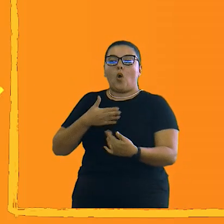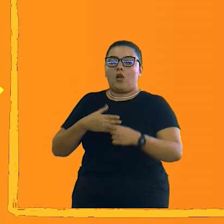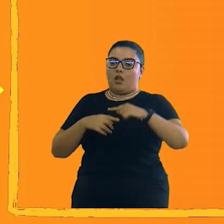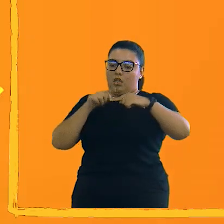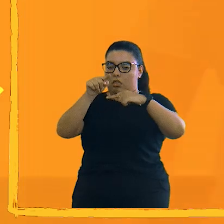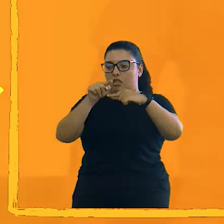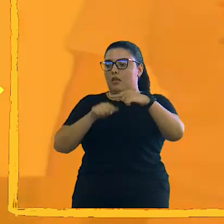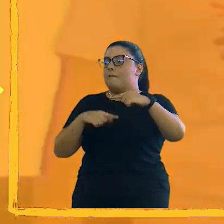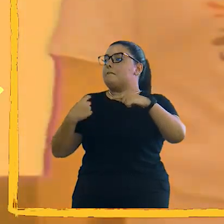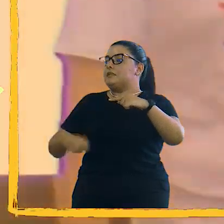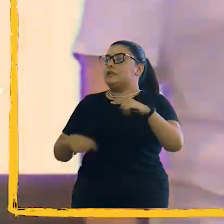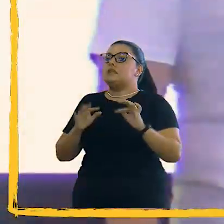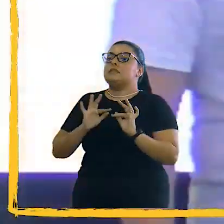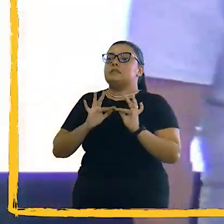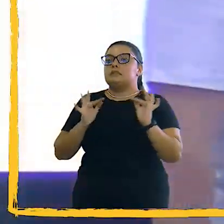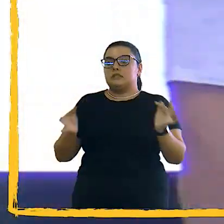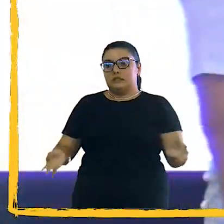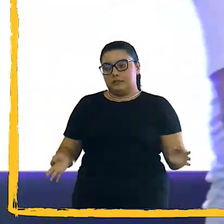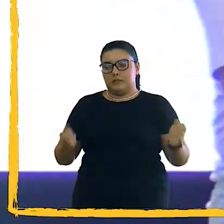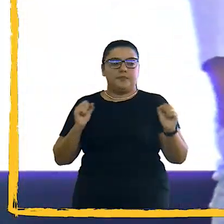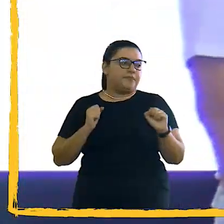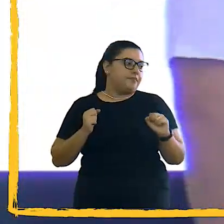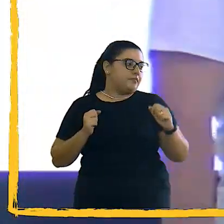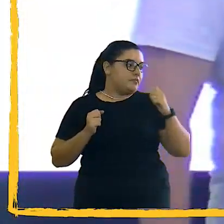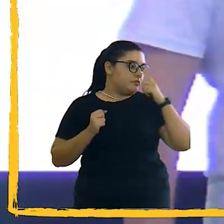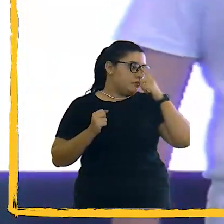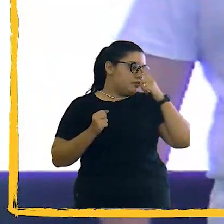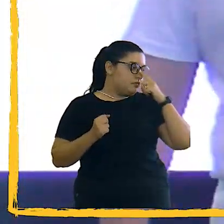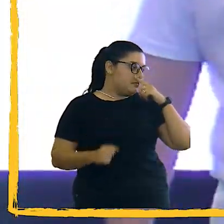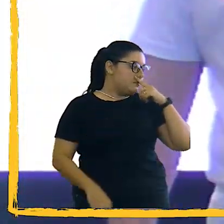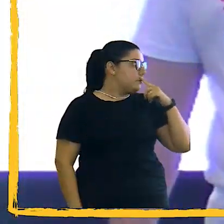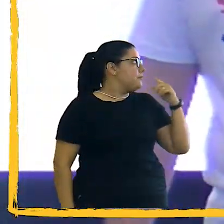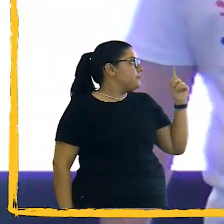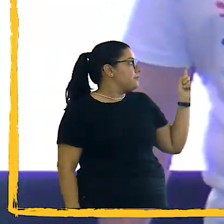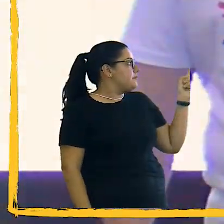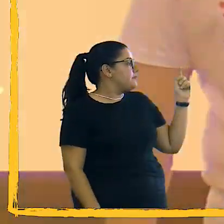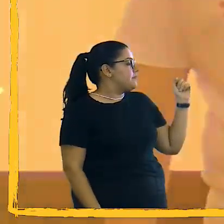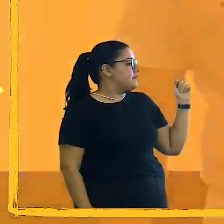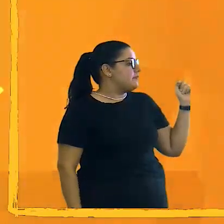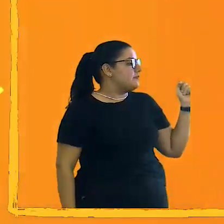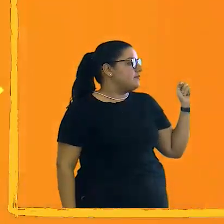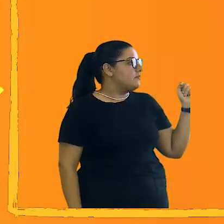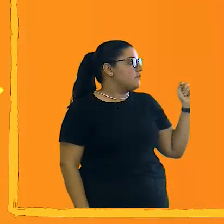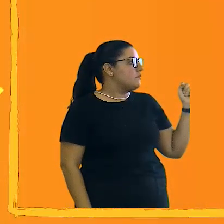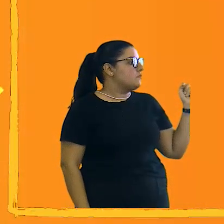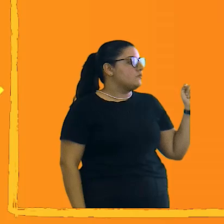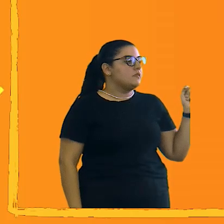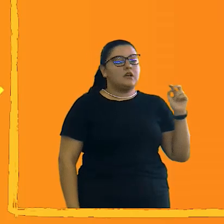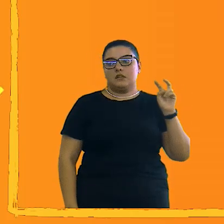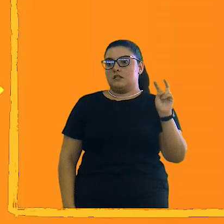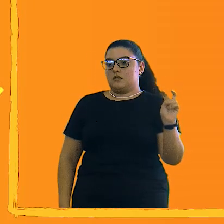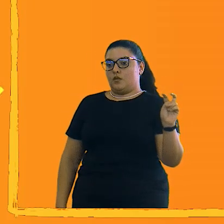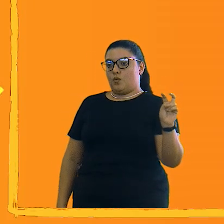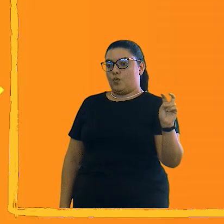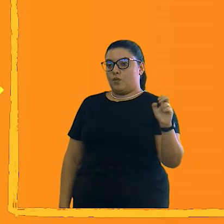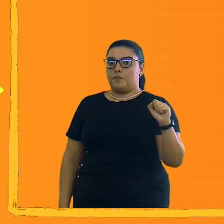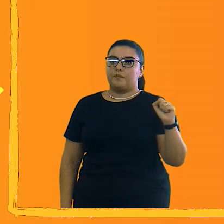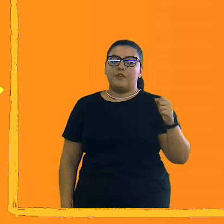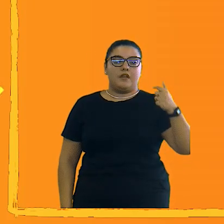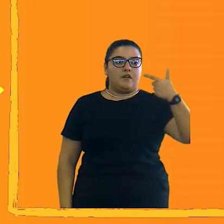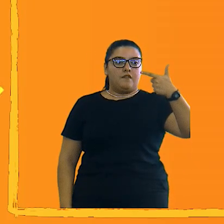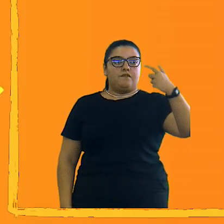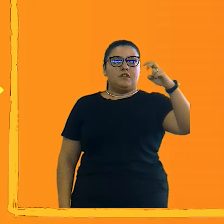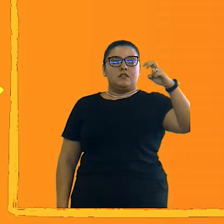ser simplificada Tá quanto é que dá para simplificar aqui essa razão gente por cinco quanto é